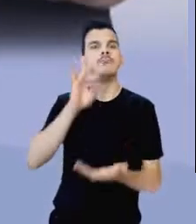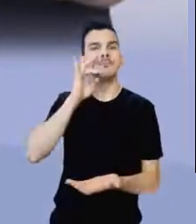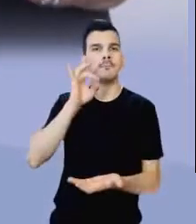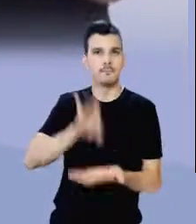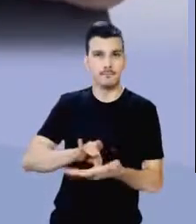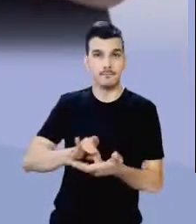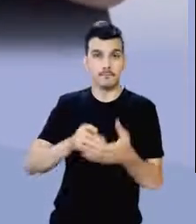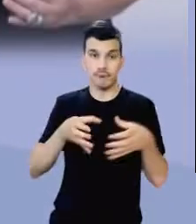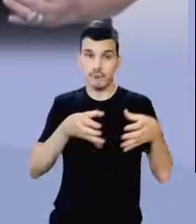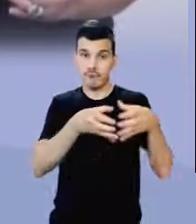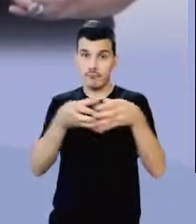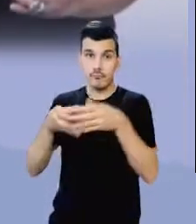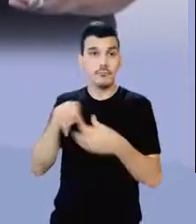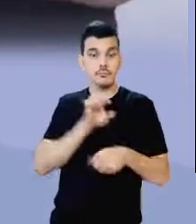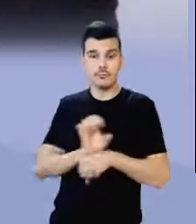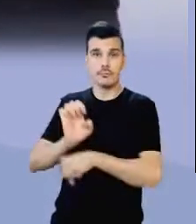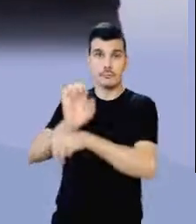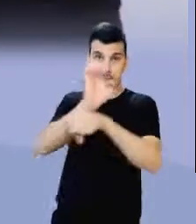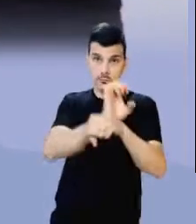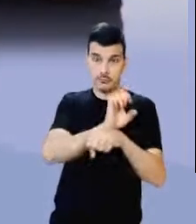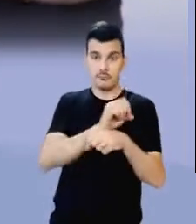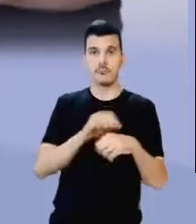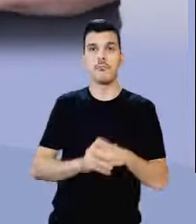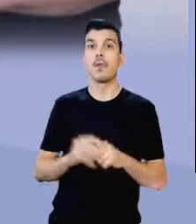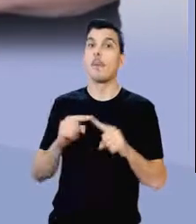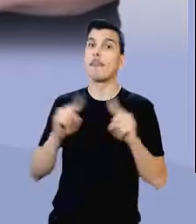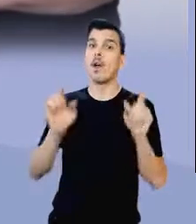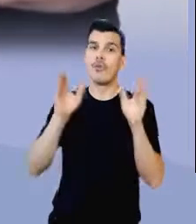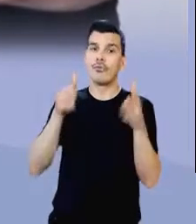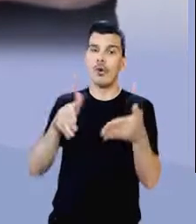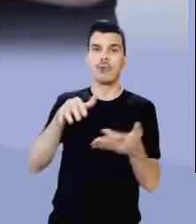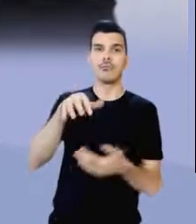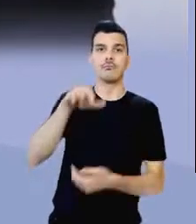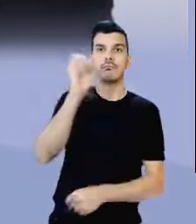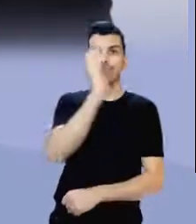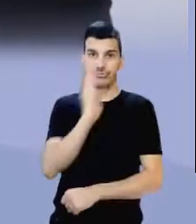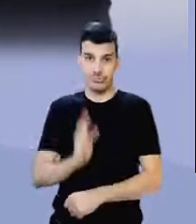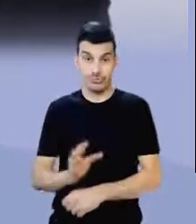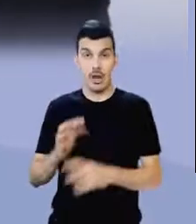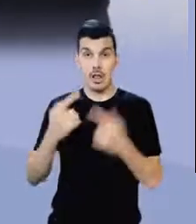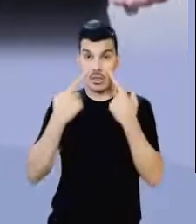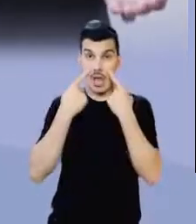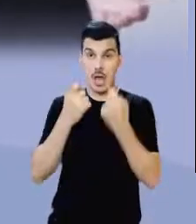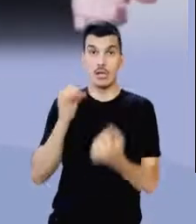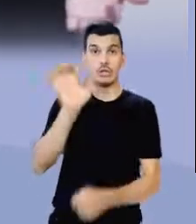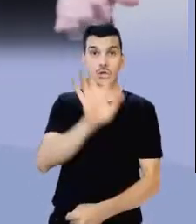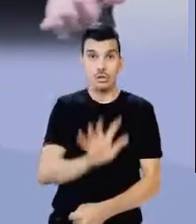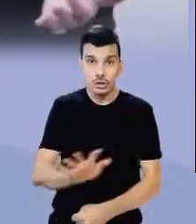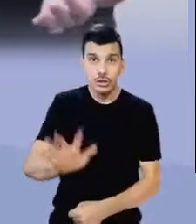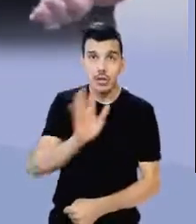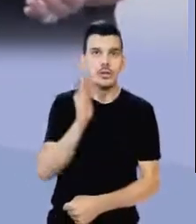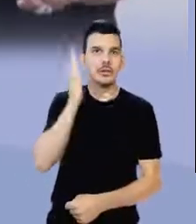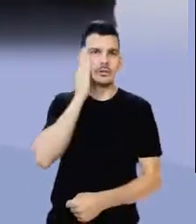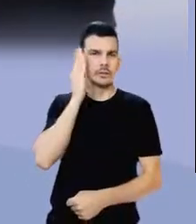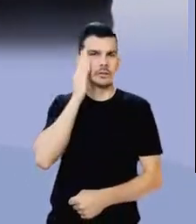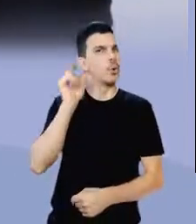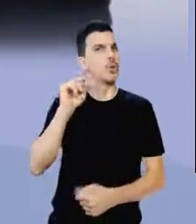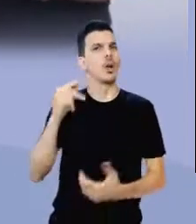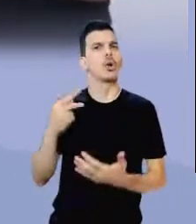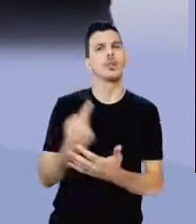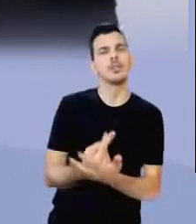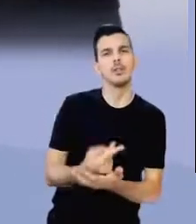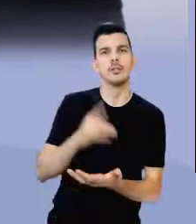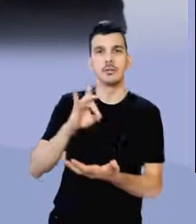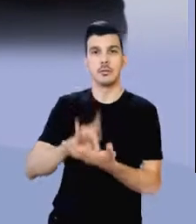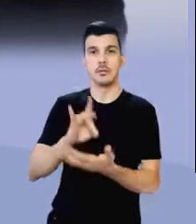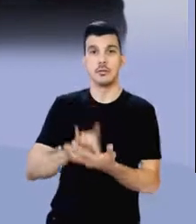assunto regional, tema universal, ou seja, interessa a todo mundo saber o que ocorre